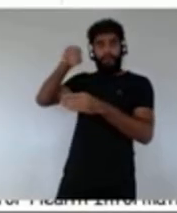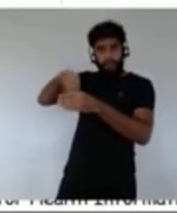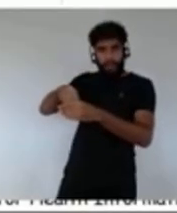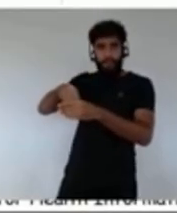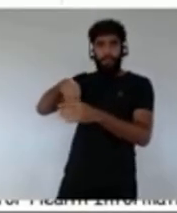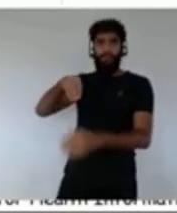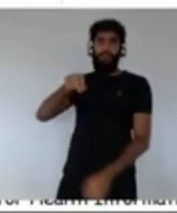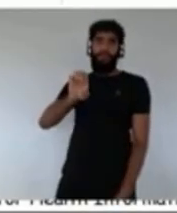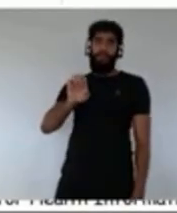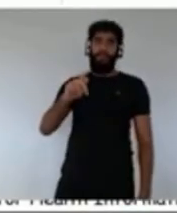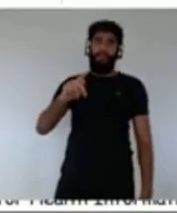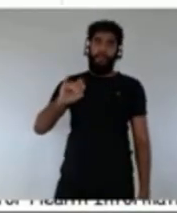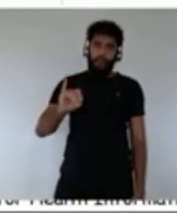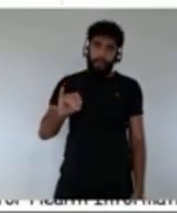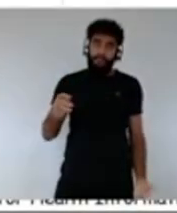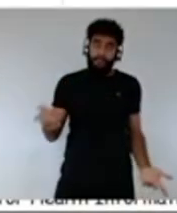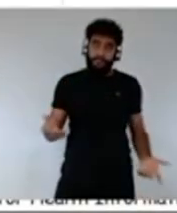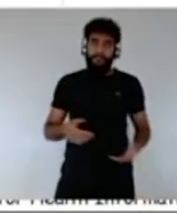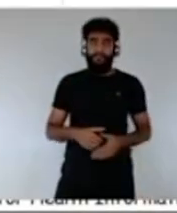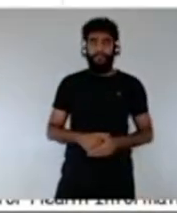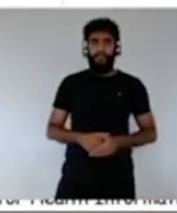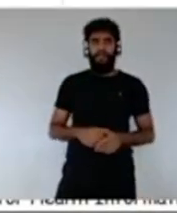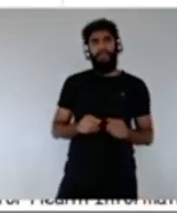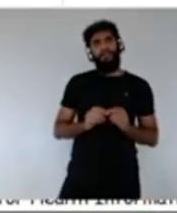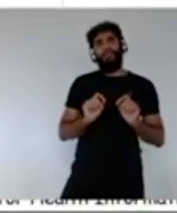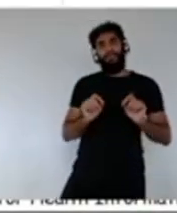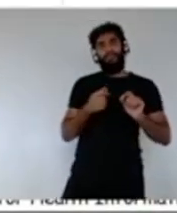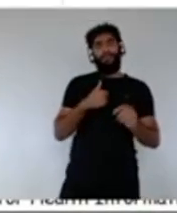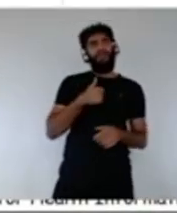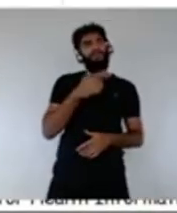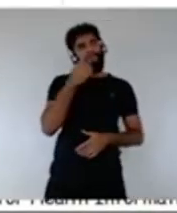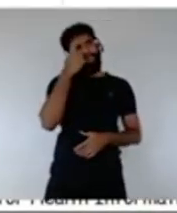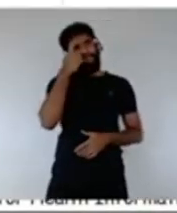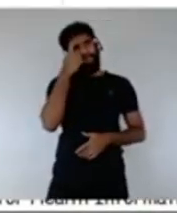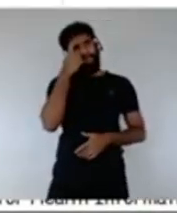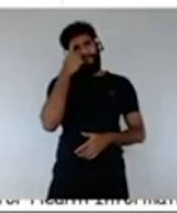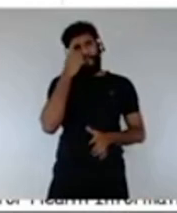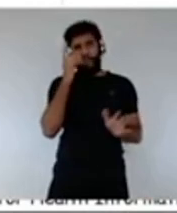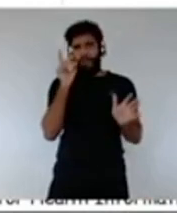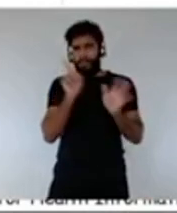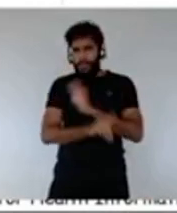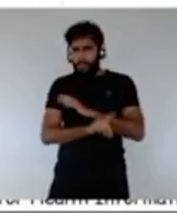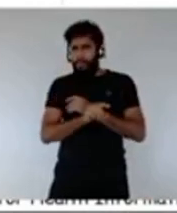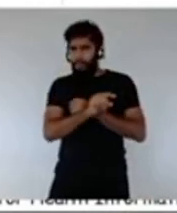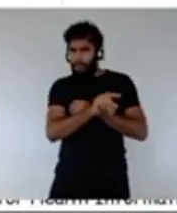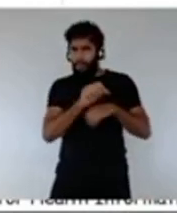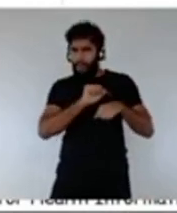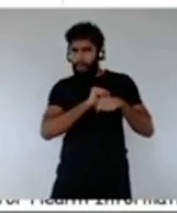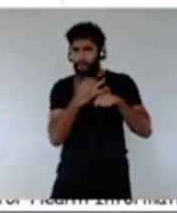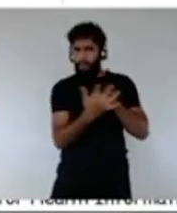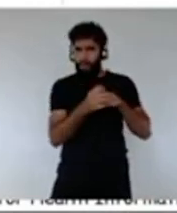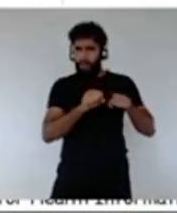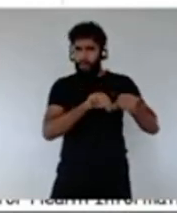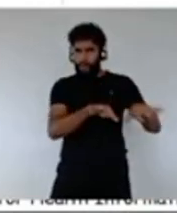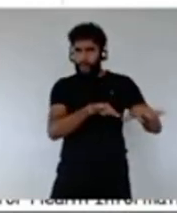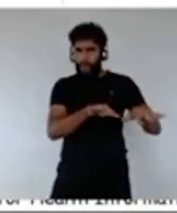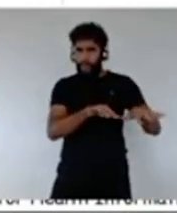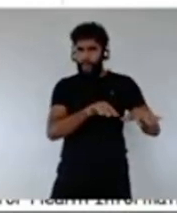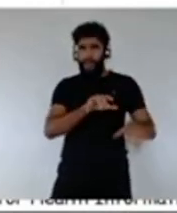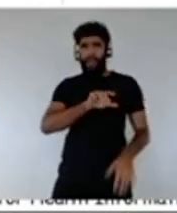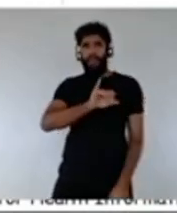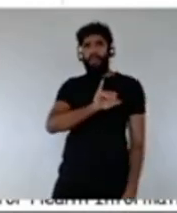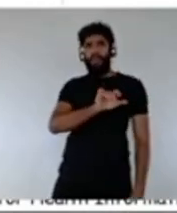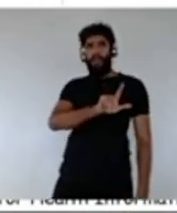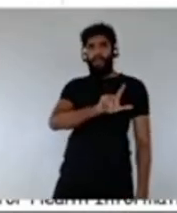uma LPI. E aí a gente tem que fazer esse questionamento. Quer dizer, a pandemia colocou foco na ILPI.